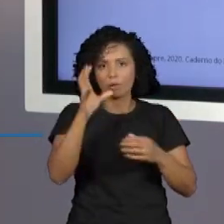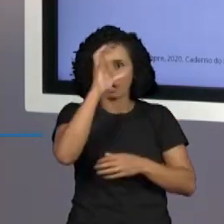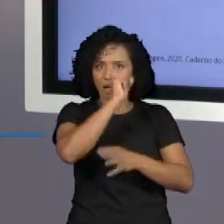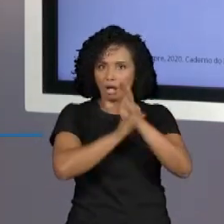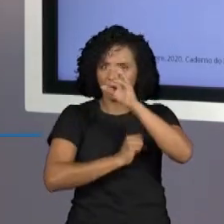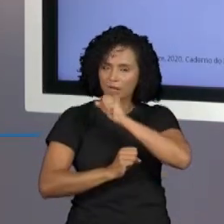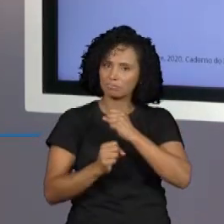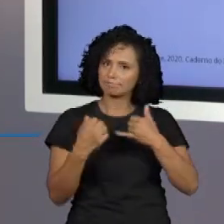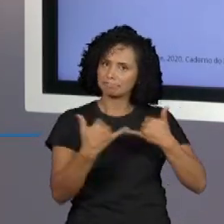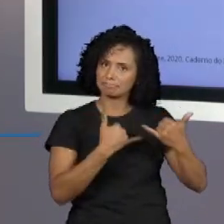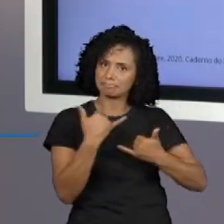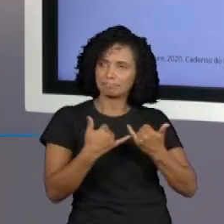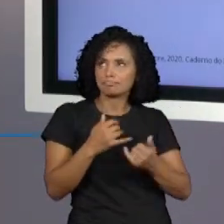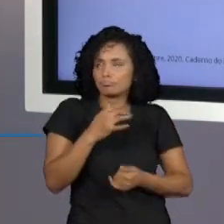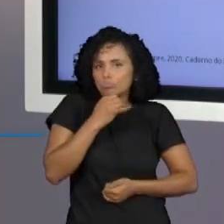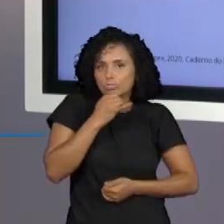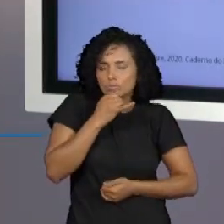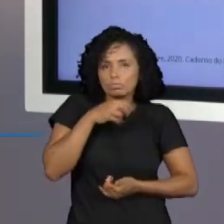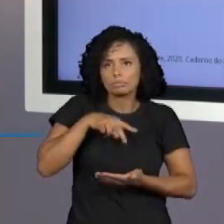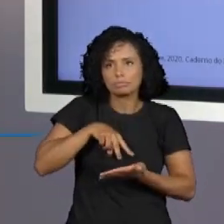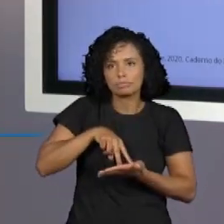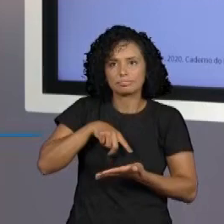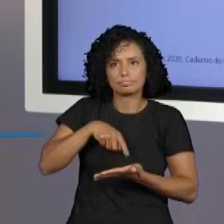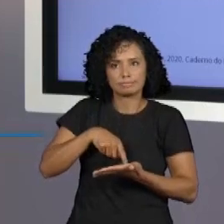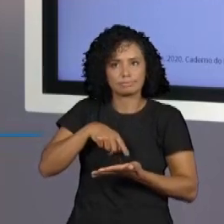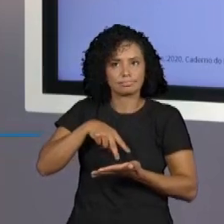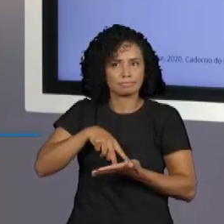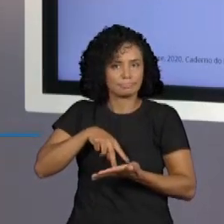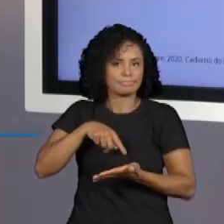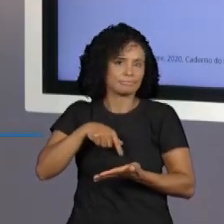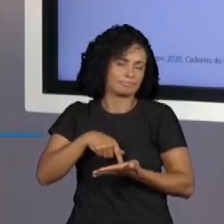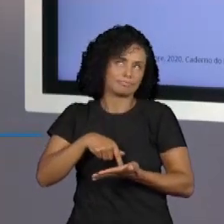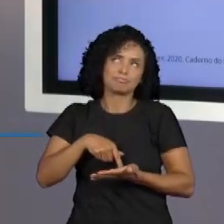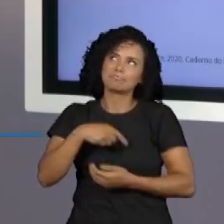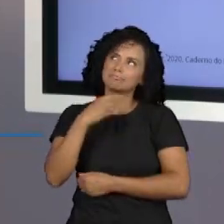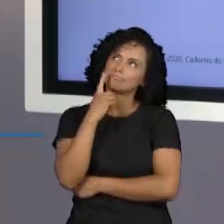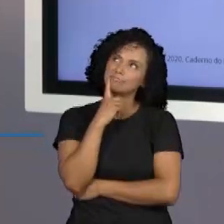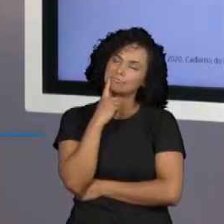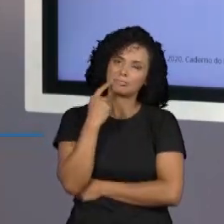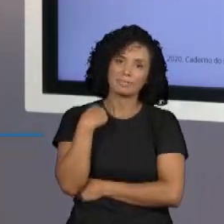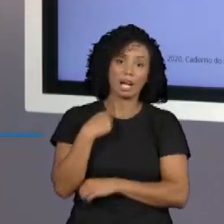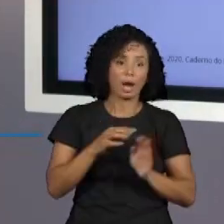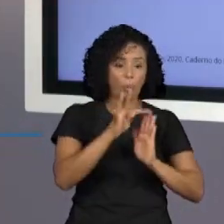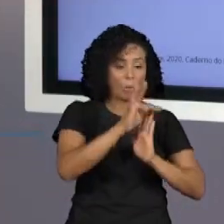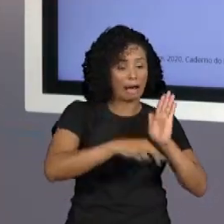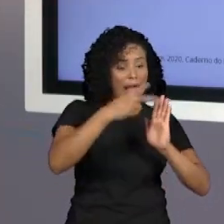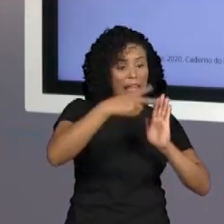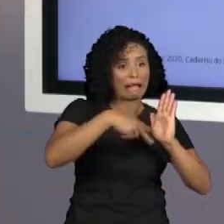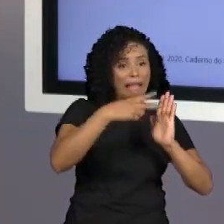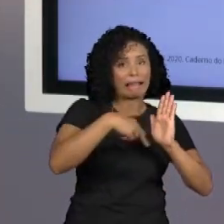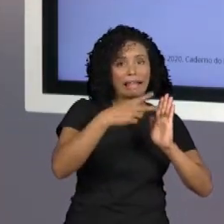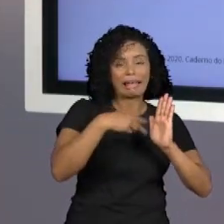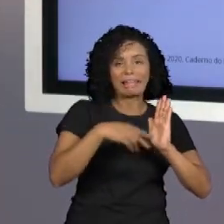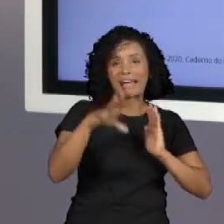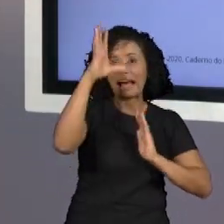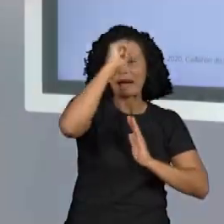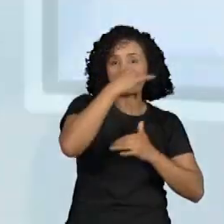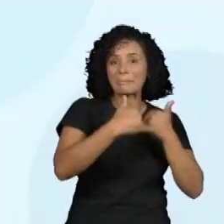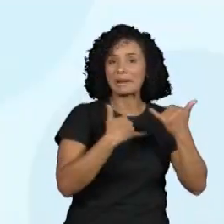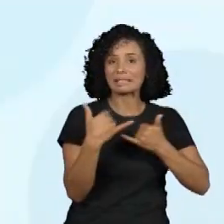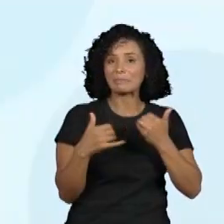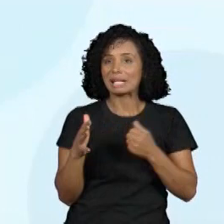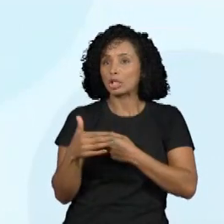por exemplo, amarelinha, eu não vou ler o texto que ensina a brincar de esconde-esconde. Então vamos lá preencher direitinho o título do